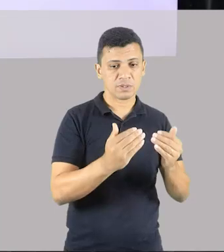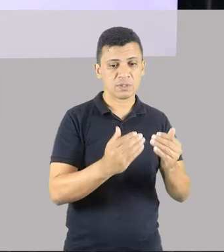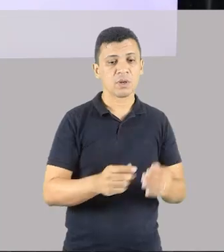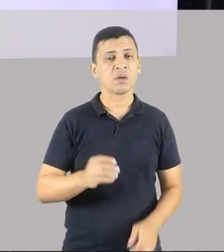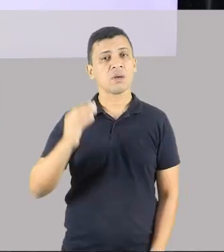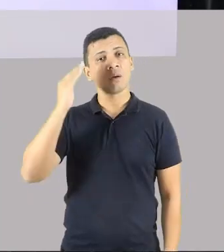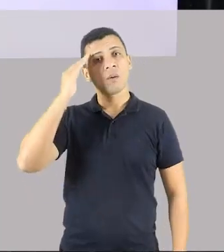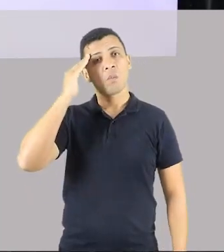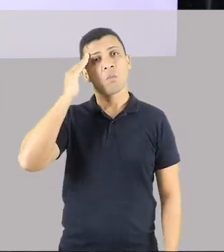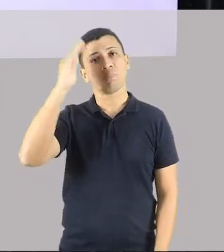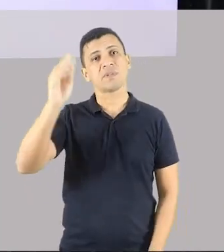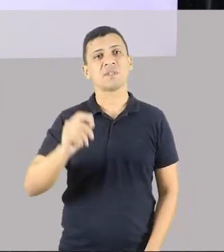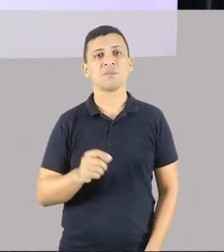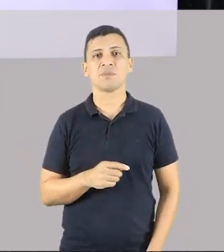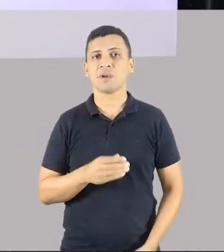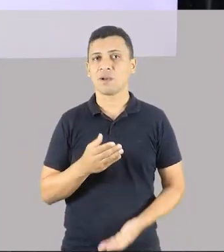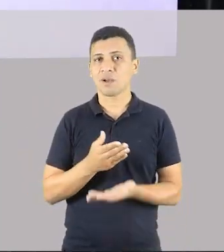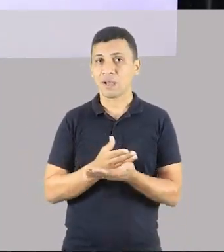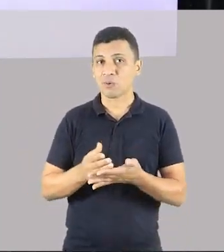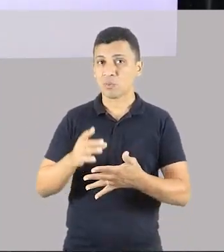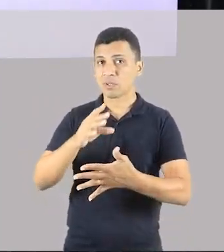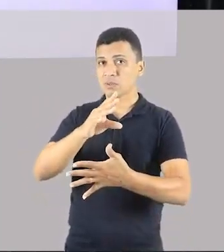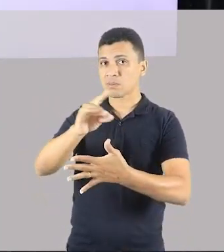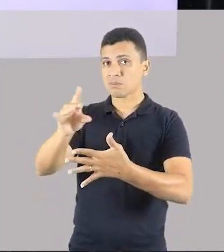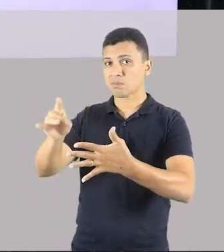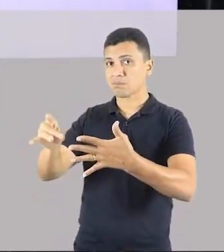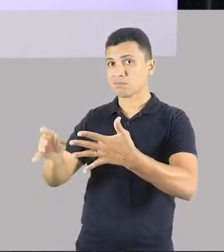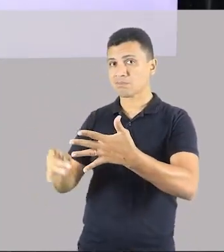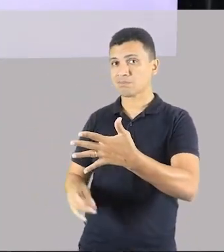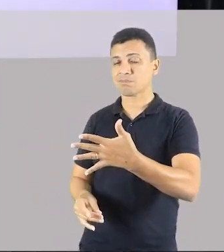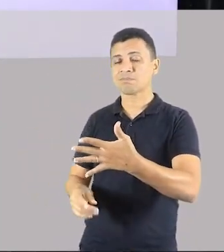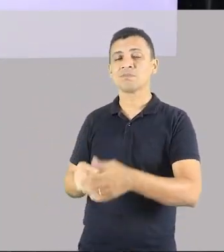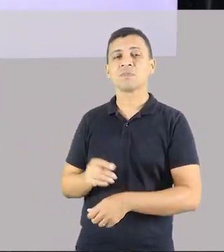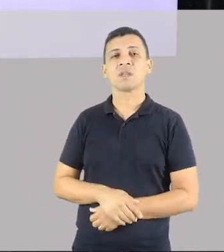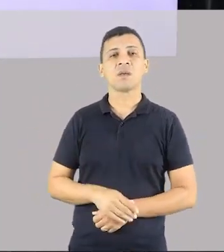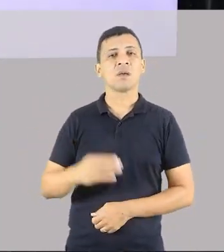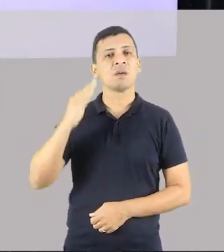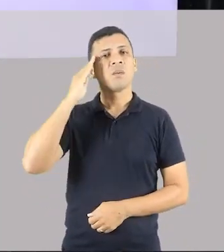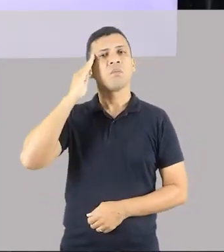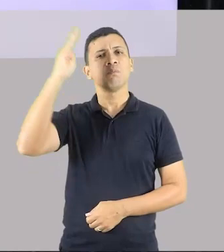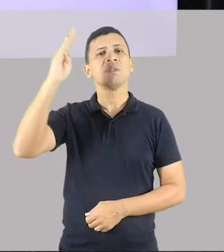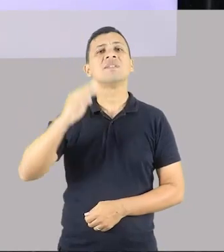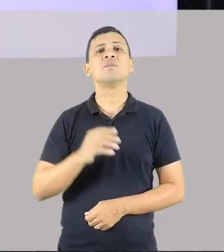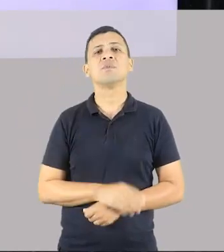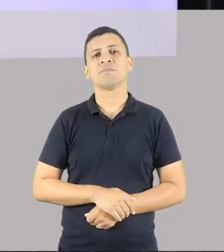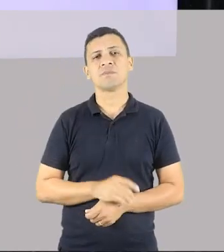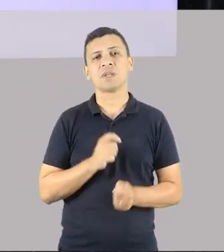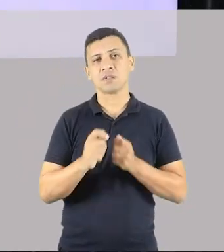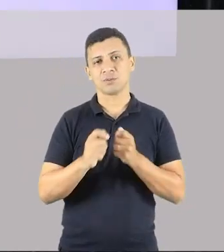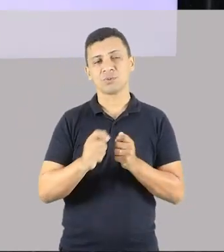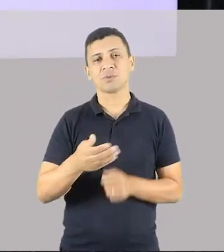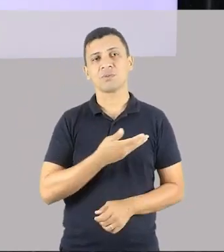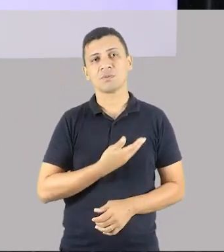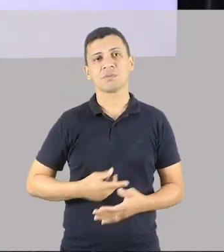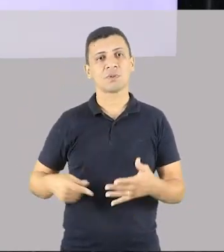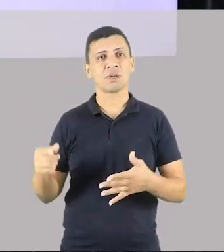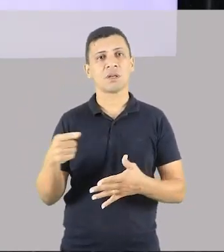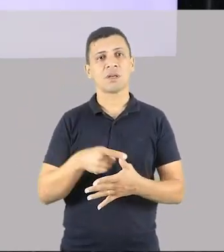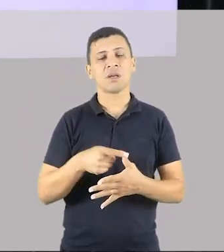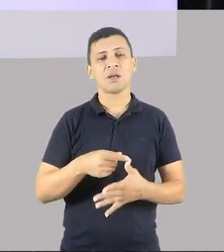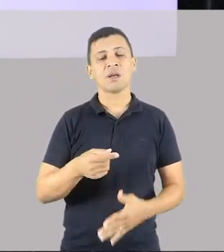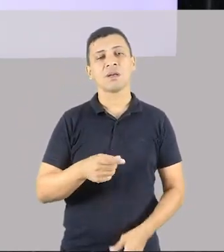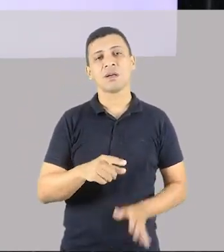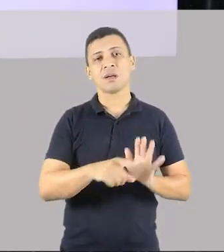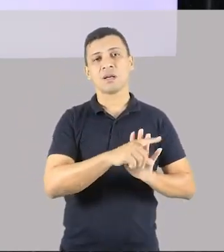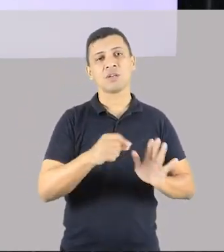os princípios da... E aí ele começa. Nós temos inicialmente, sobre os princípios da administração pública, o artigo 37